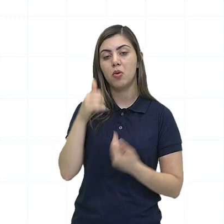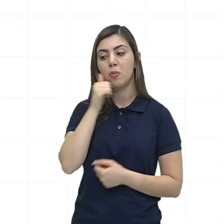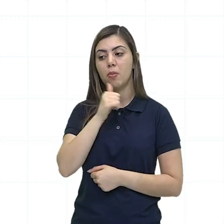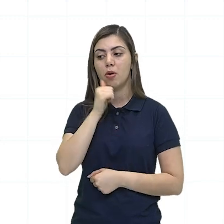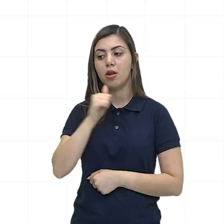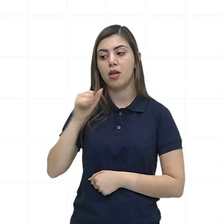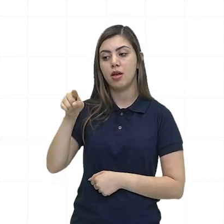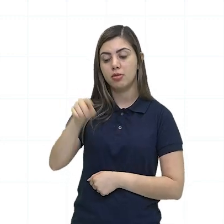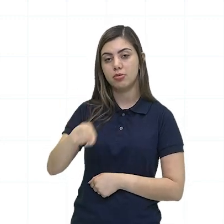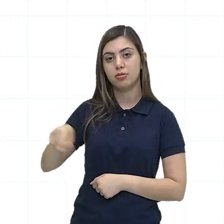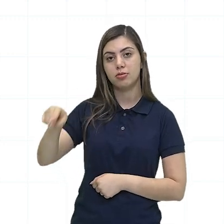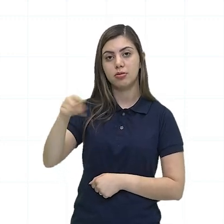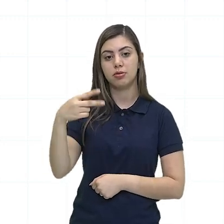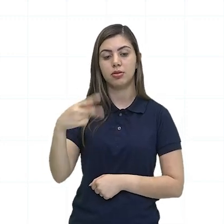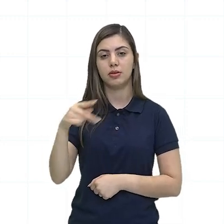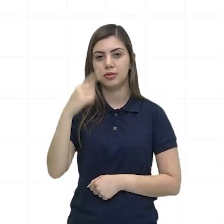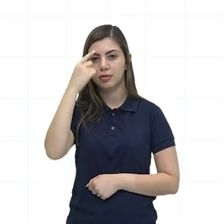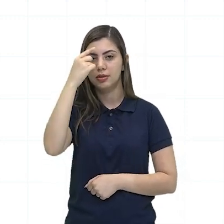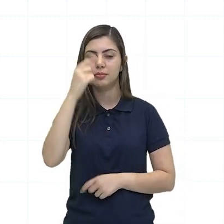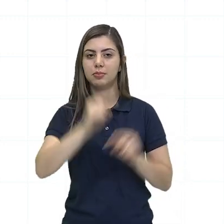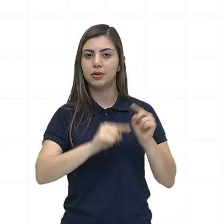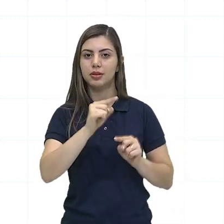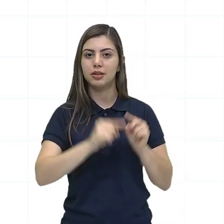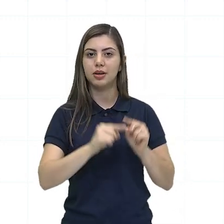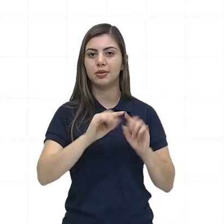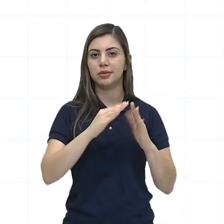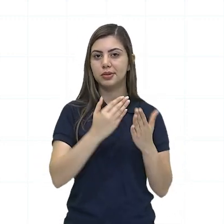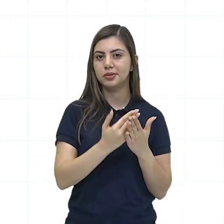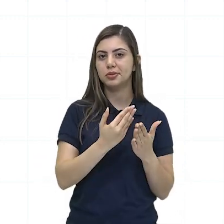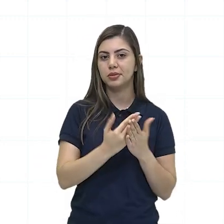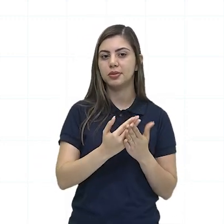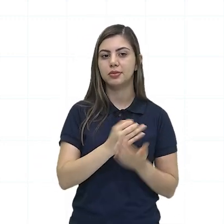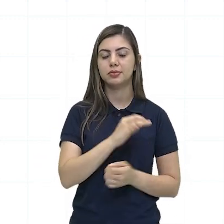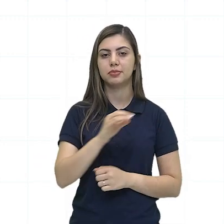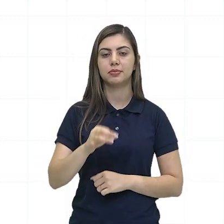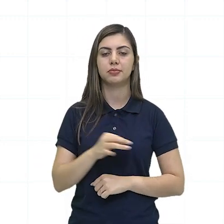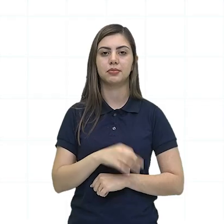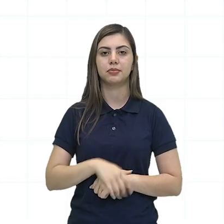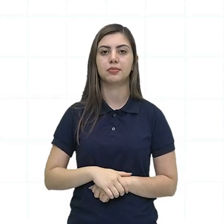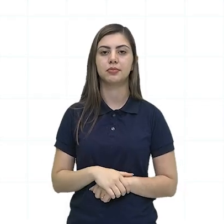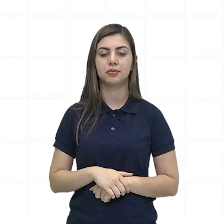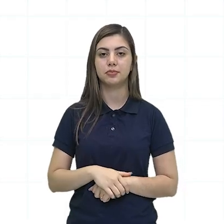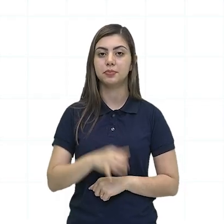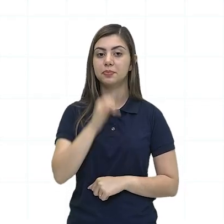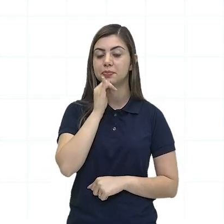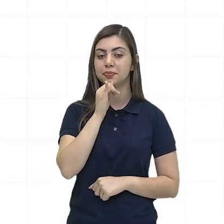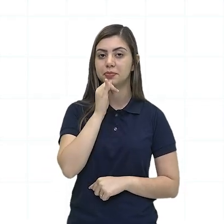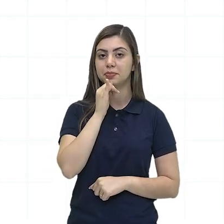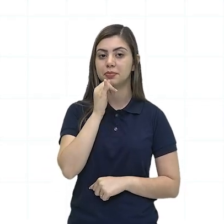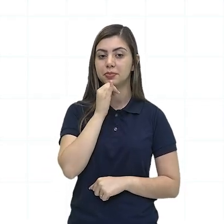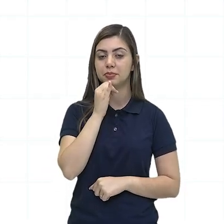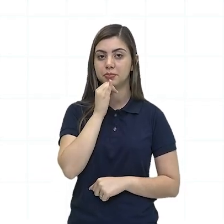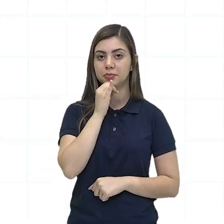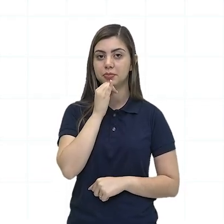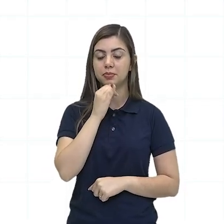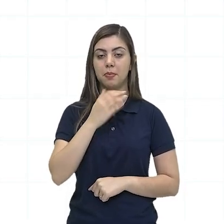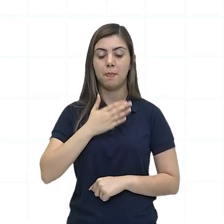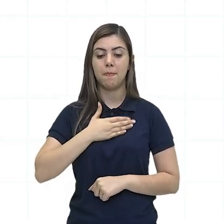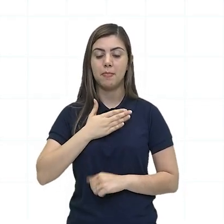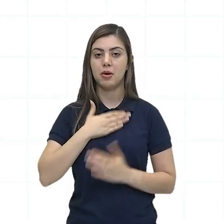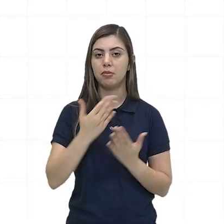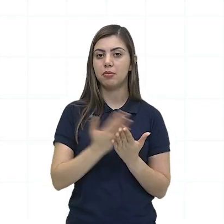caso, utilizando o exemplo aí do material escolar. This is my notebook, meu